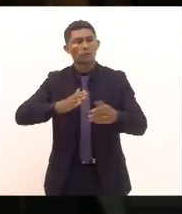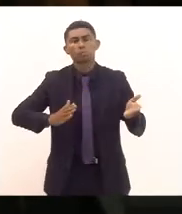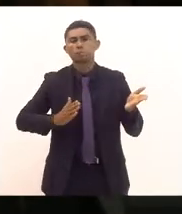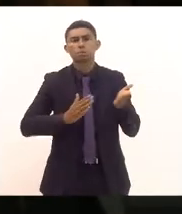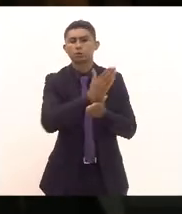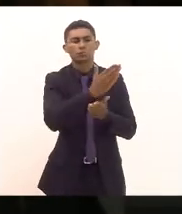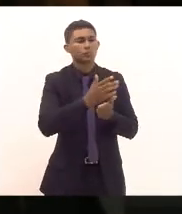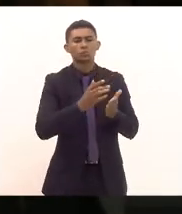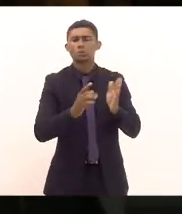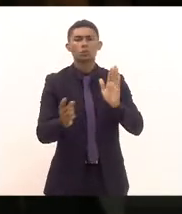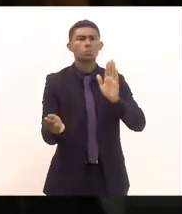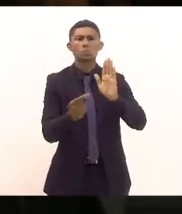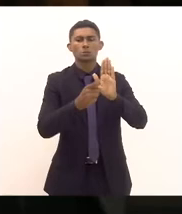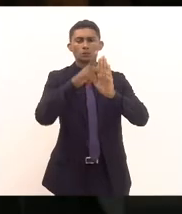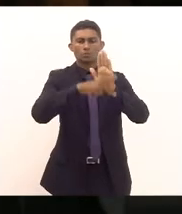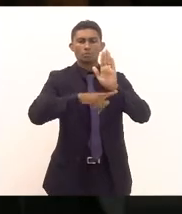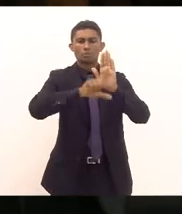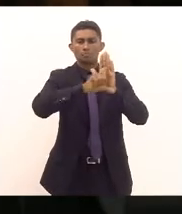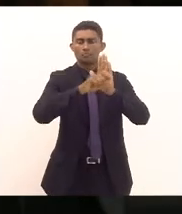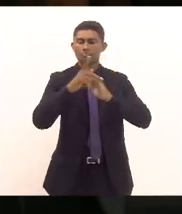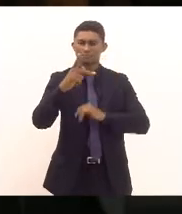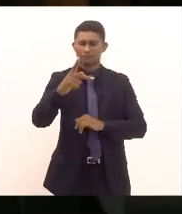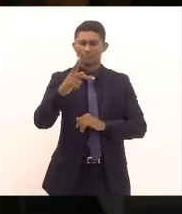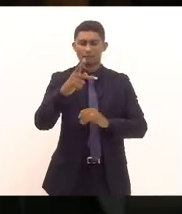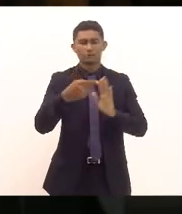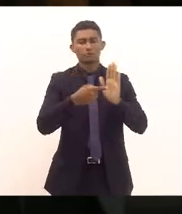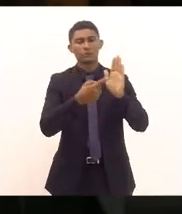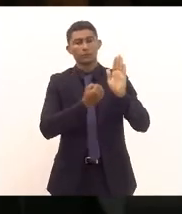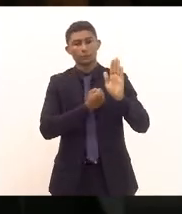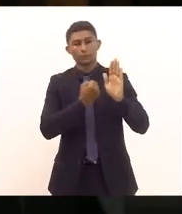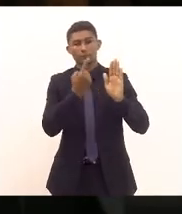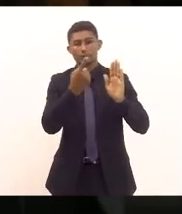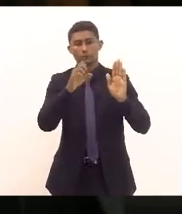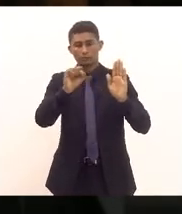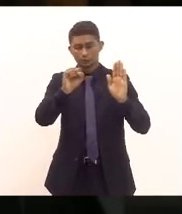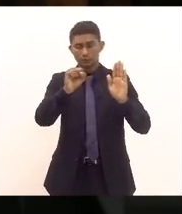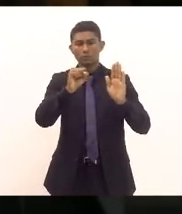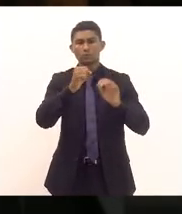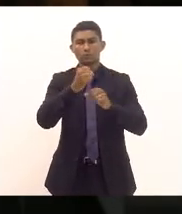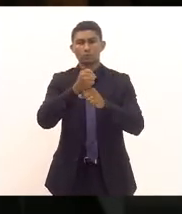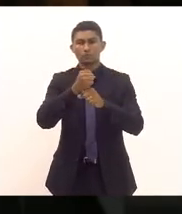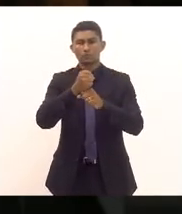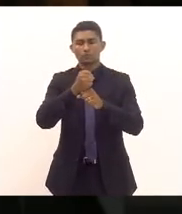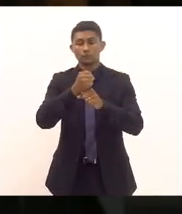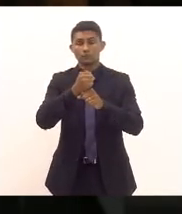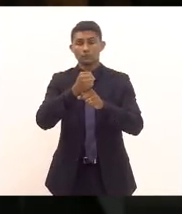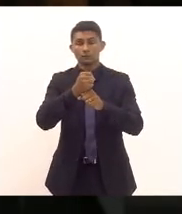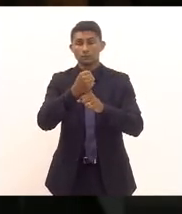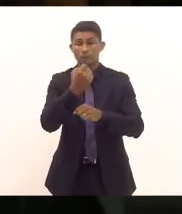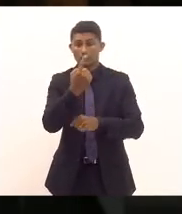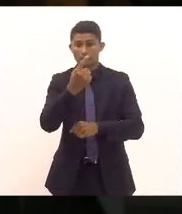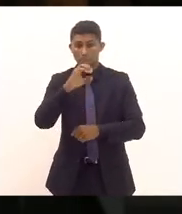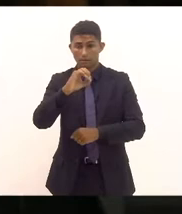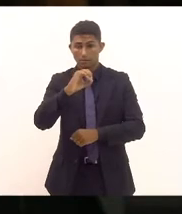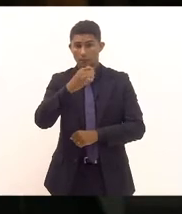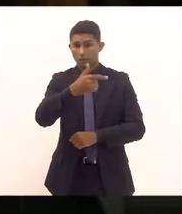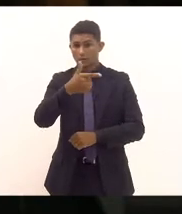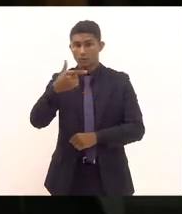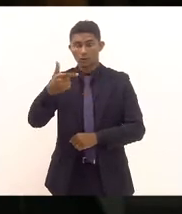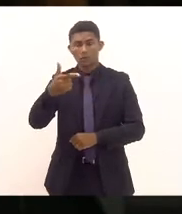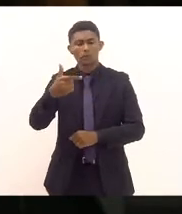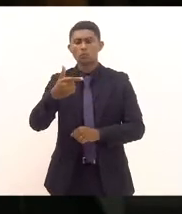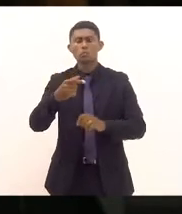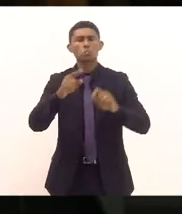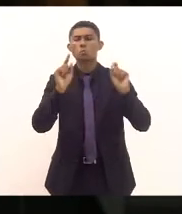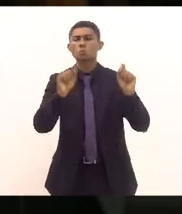o PLP número 18 de 22 que é um projeto